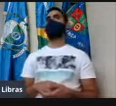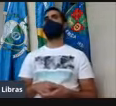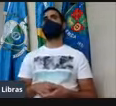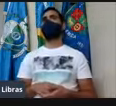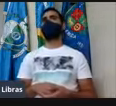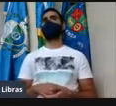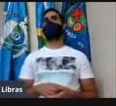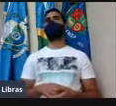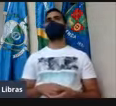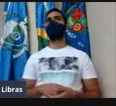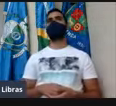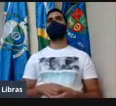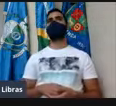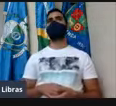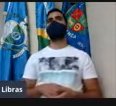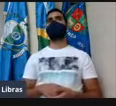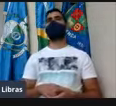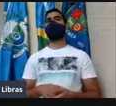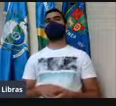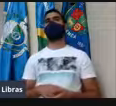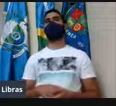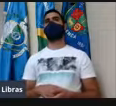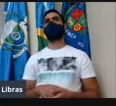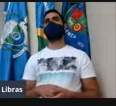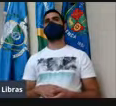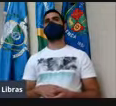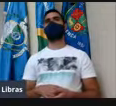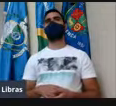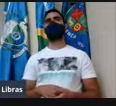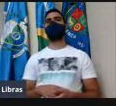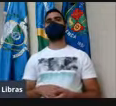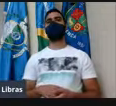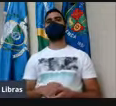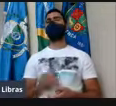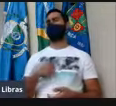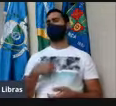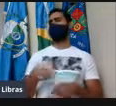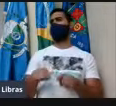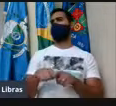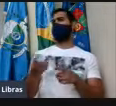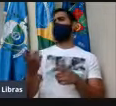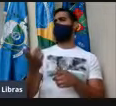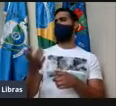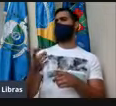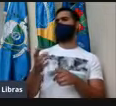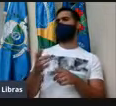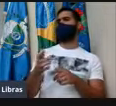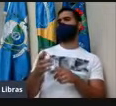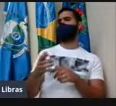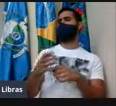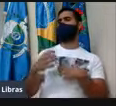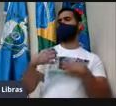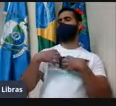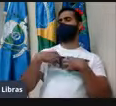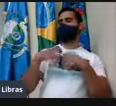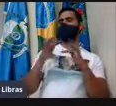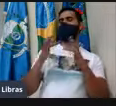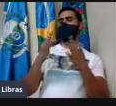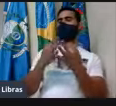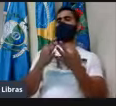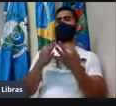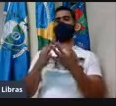Obrigado, vereador. Presidente, pela ordem. Eu queria externar também as minhas condolências à família da Flávia, oficial de